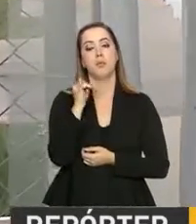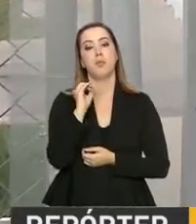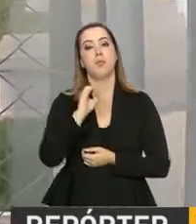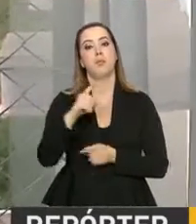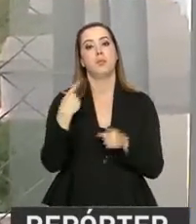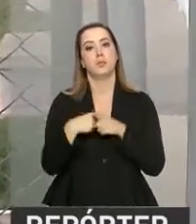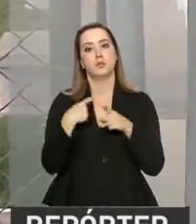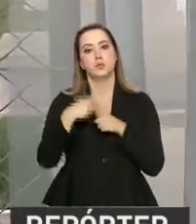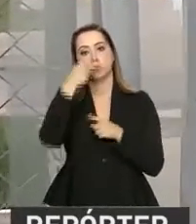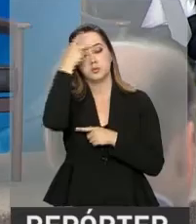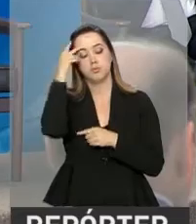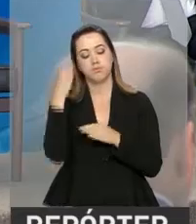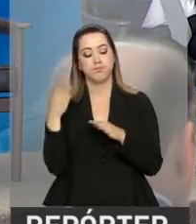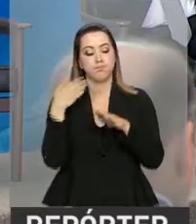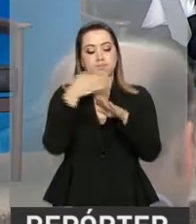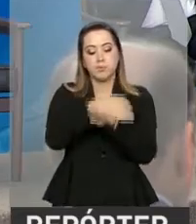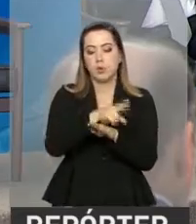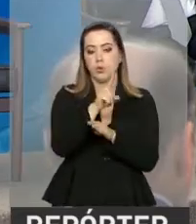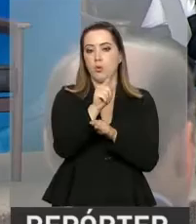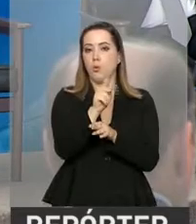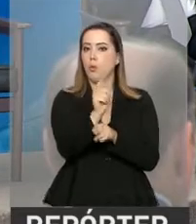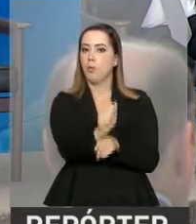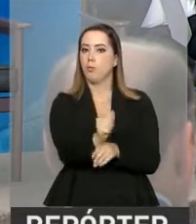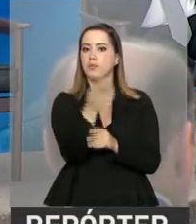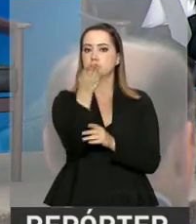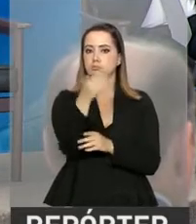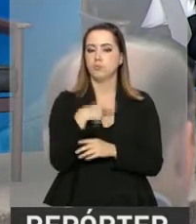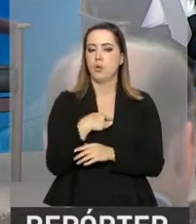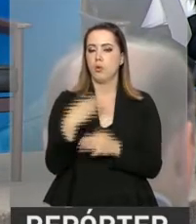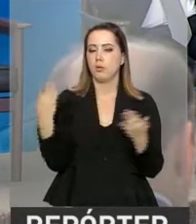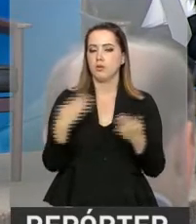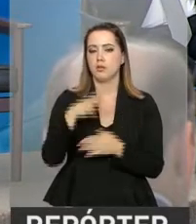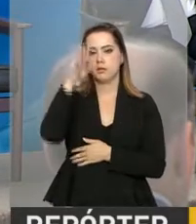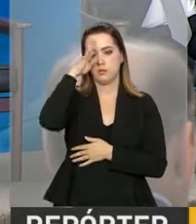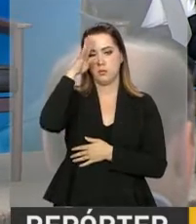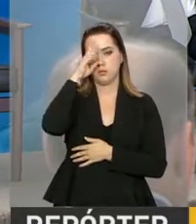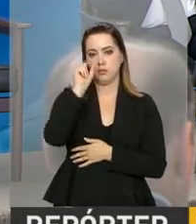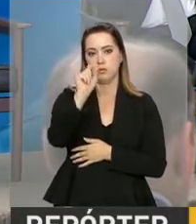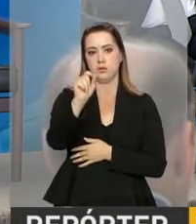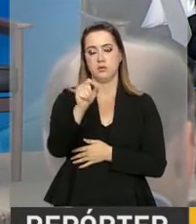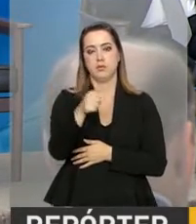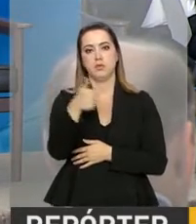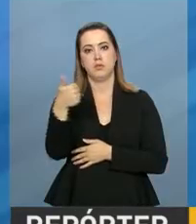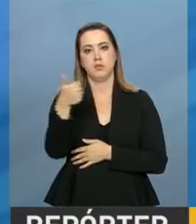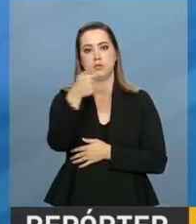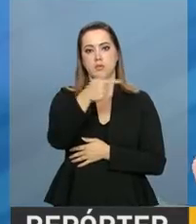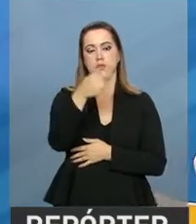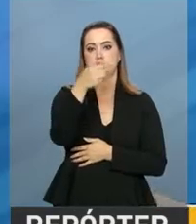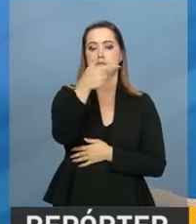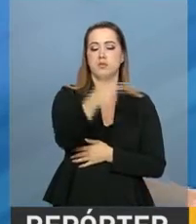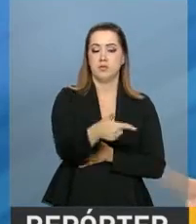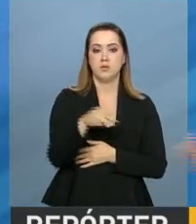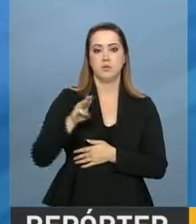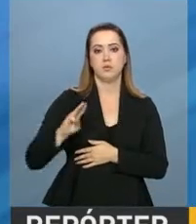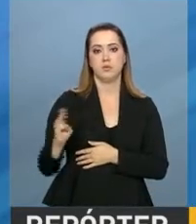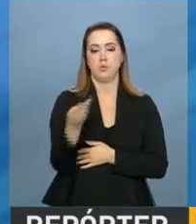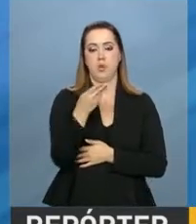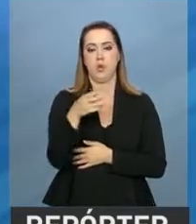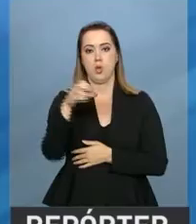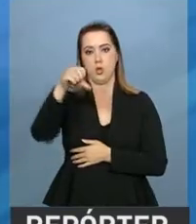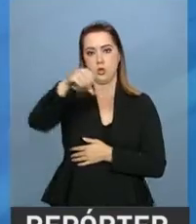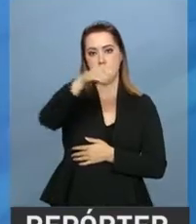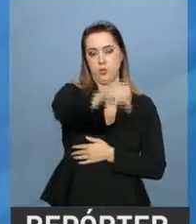tem outro moço recurso corre a ucla o governo anunciou nesta quarta-feira 182 milhões de reais por ano para o custeio de